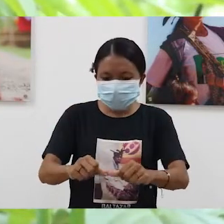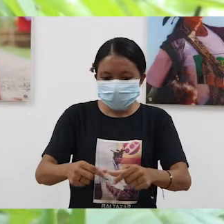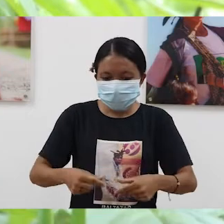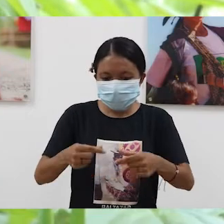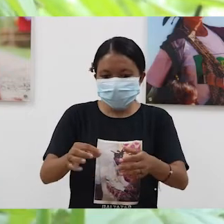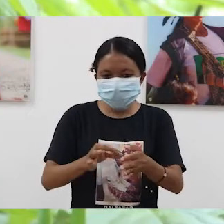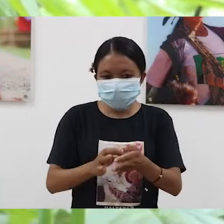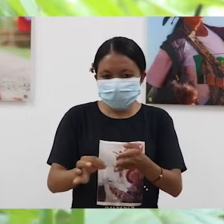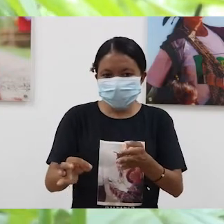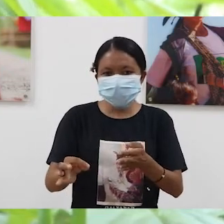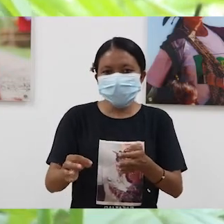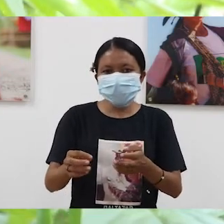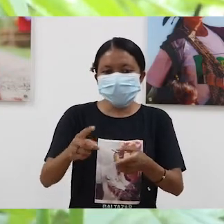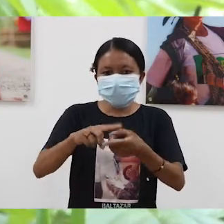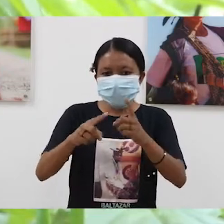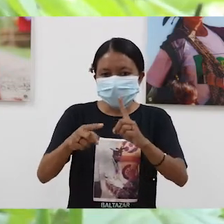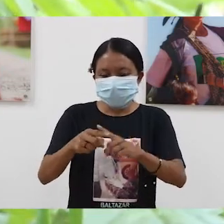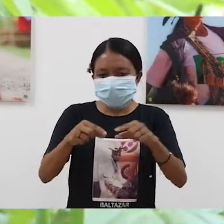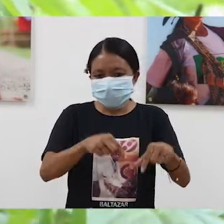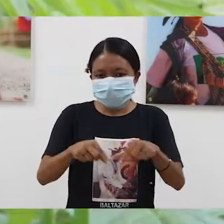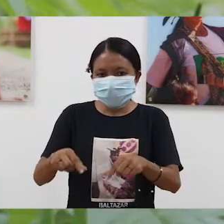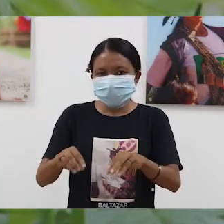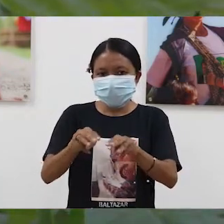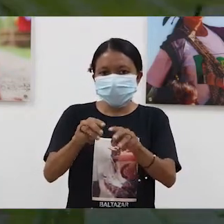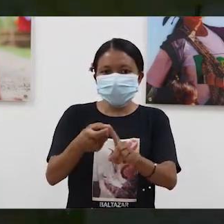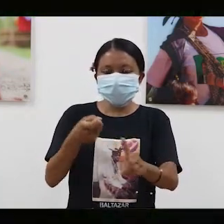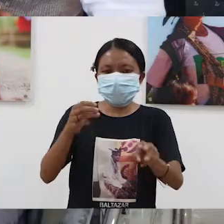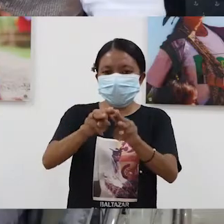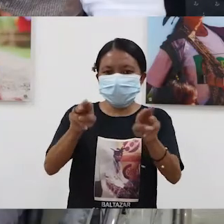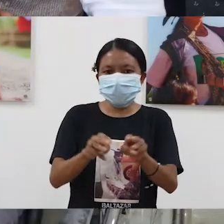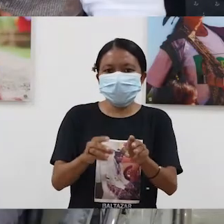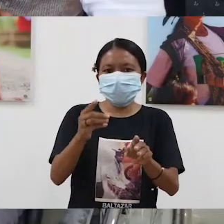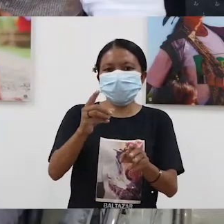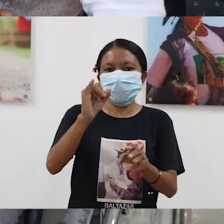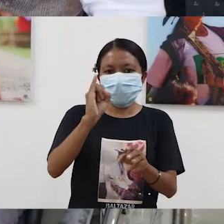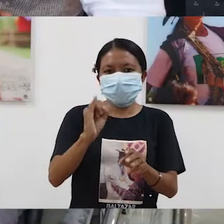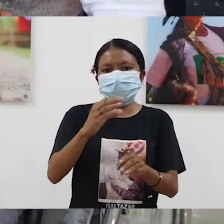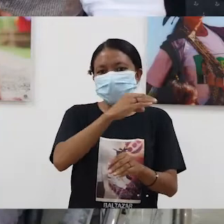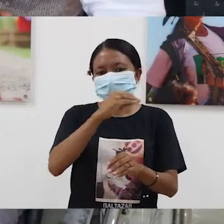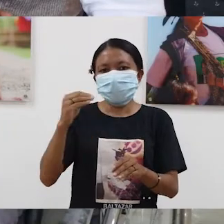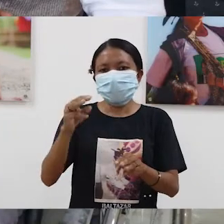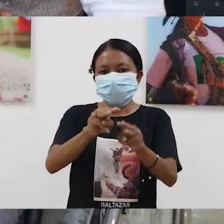para maluk deficiente sira, usi município de Dili, nomos, usi município sira selu.